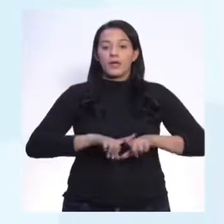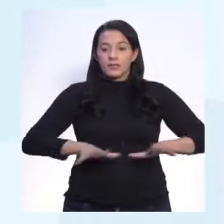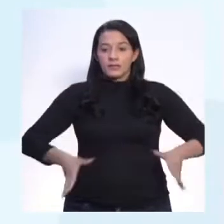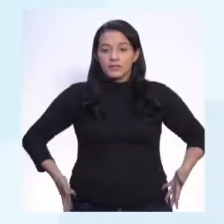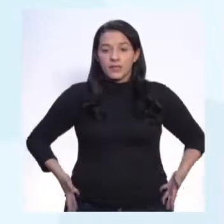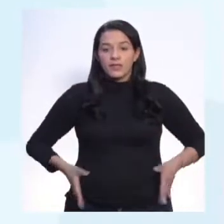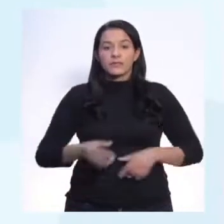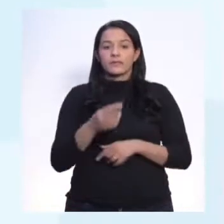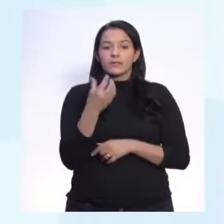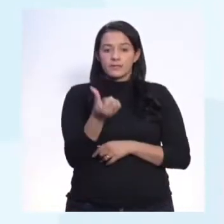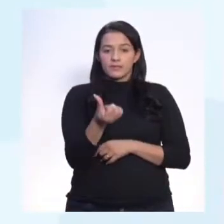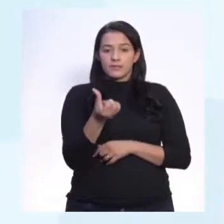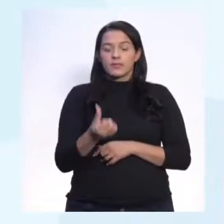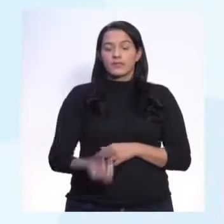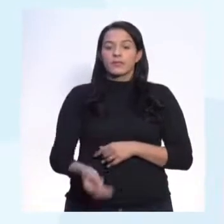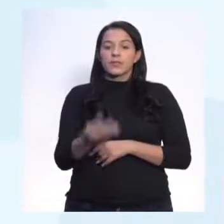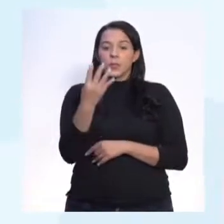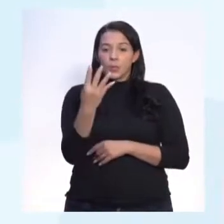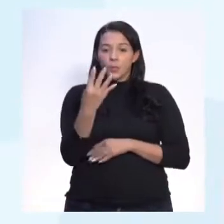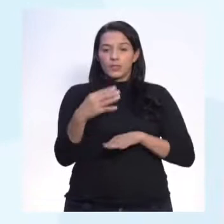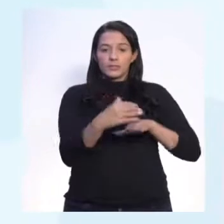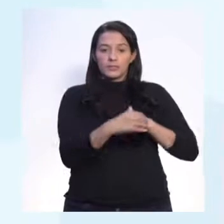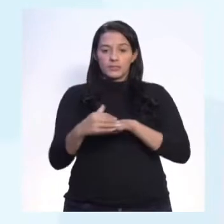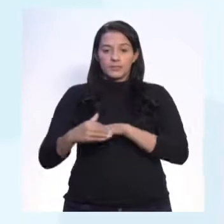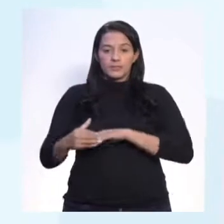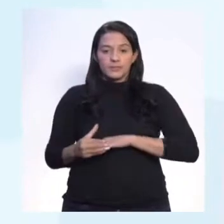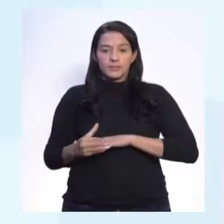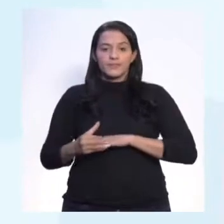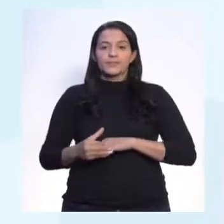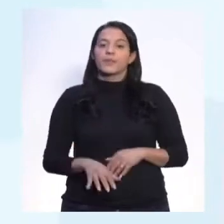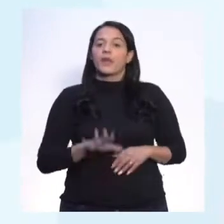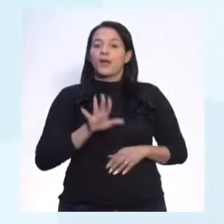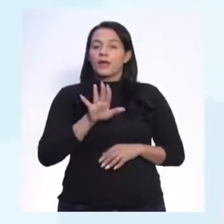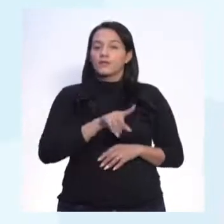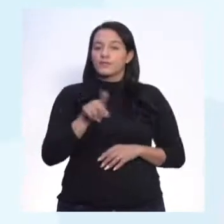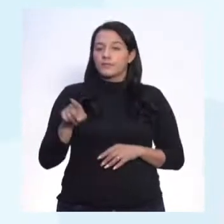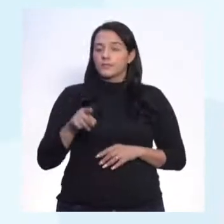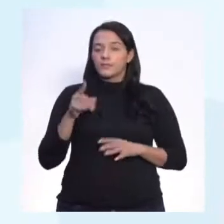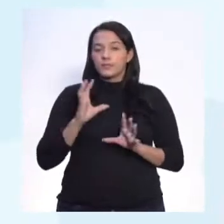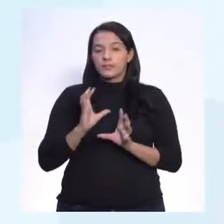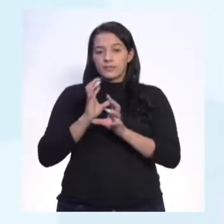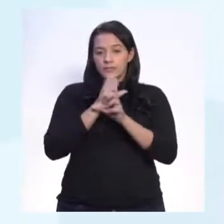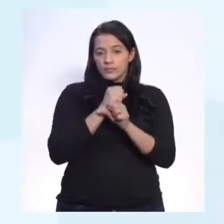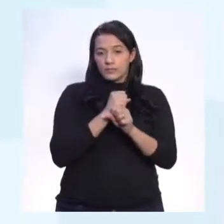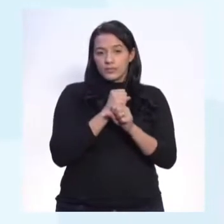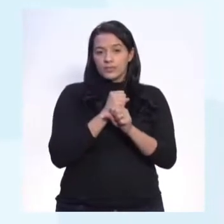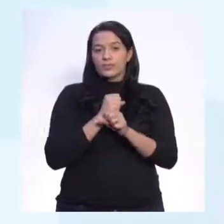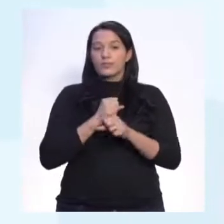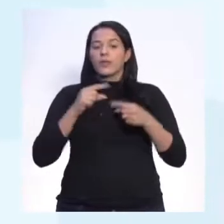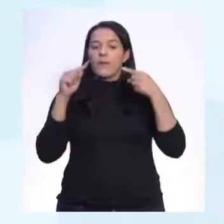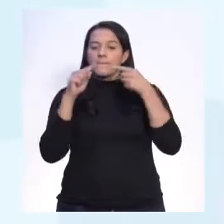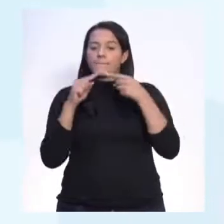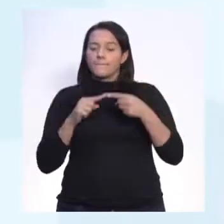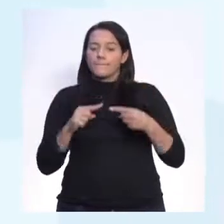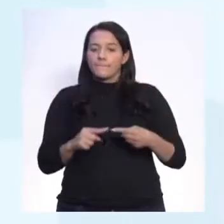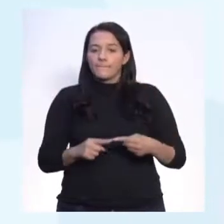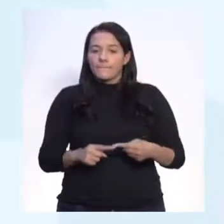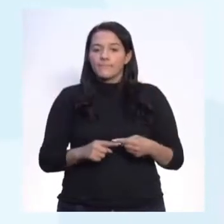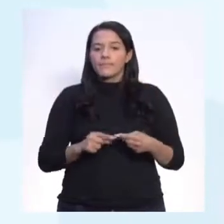e 4 sapatos. Considerando a quantidade de